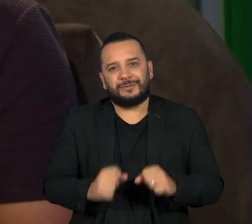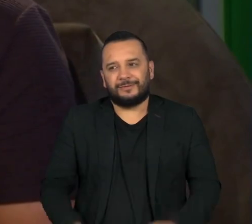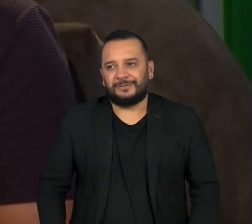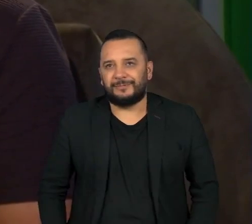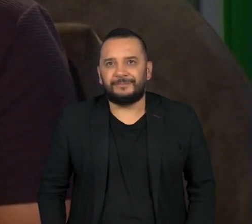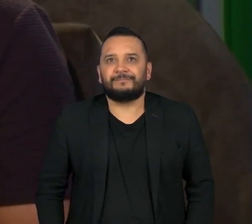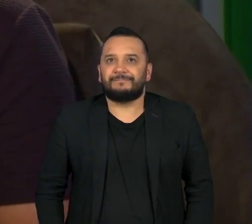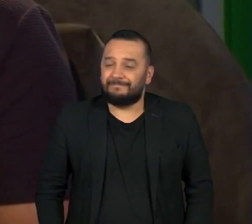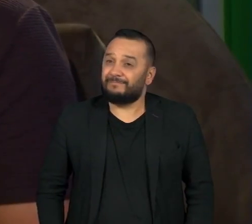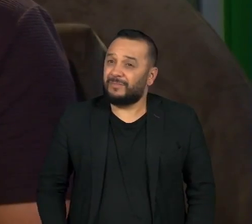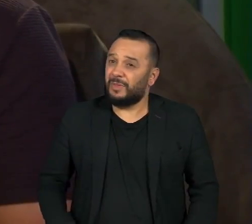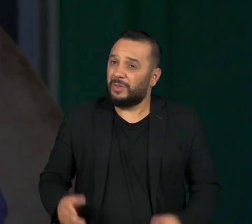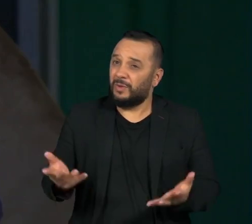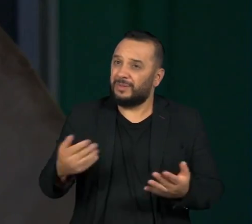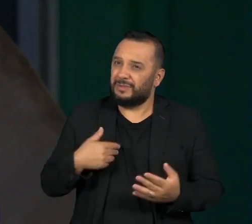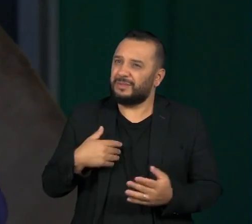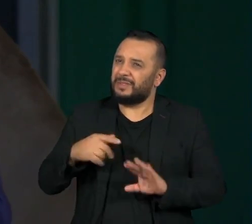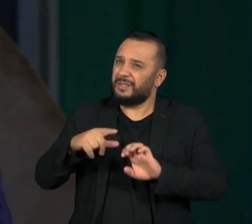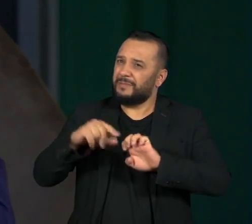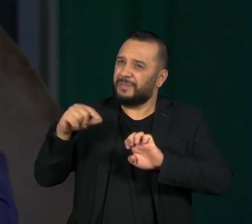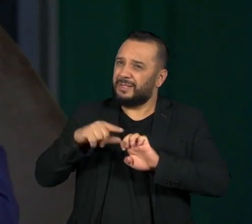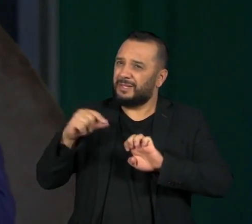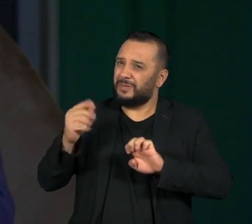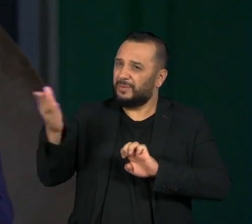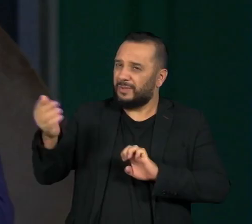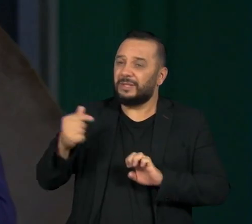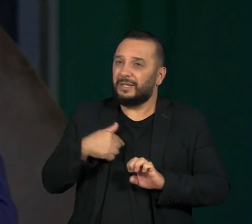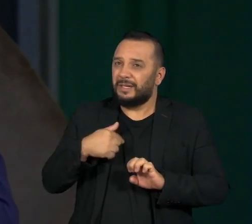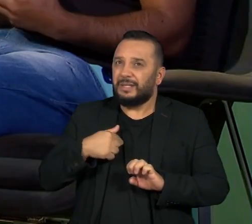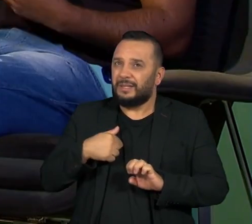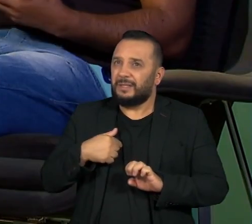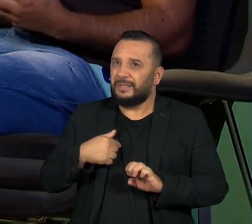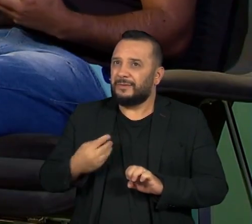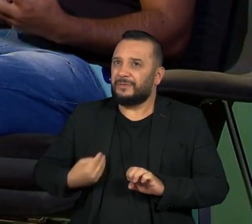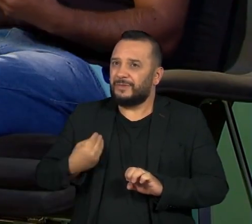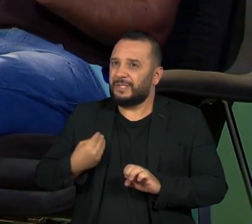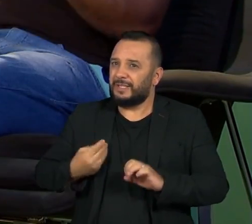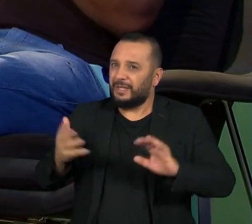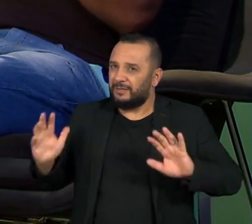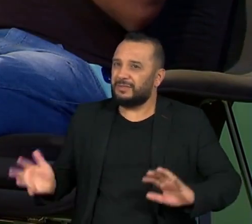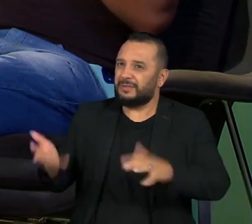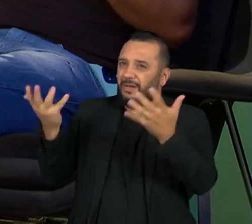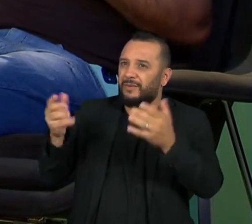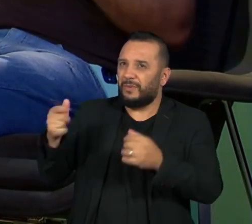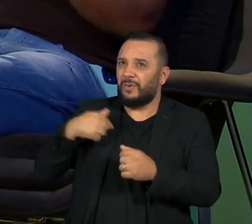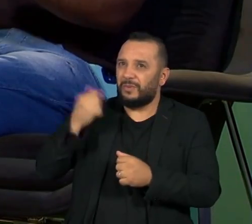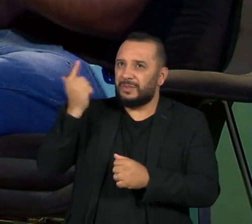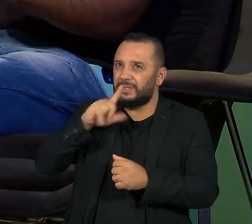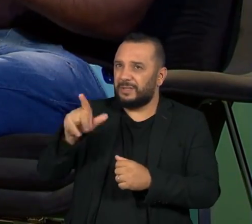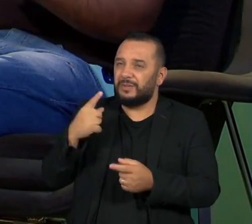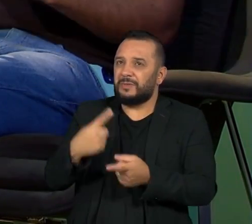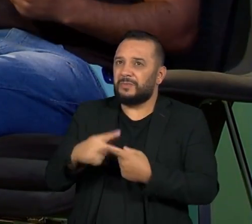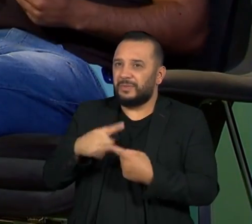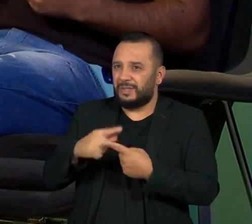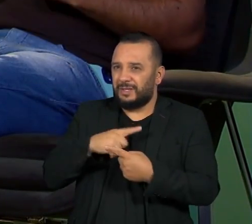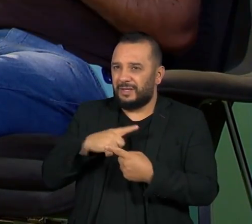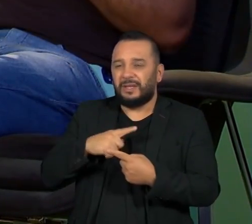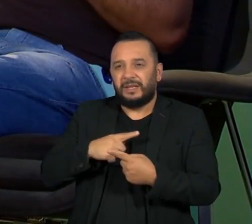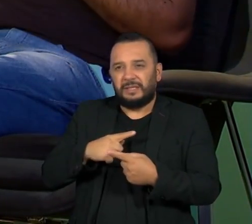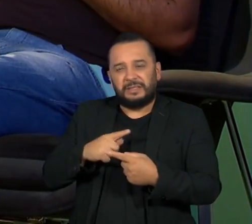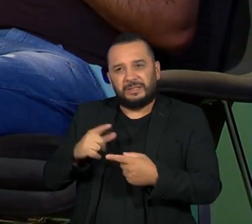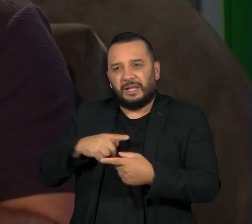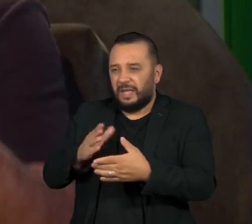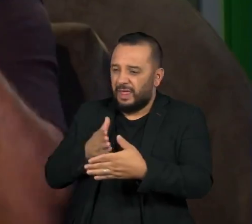Olha que talento empreendedor, um resgatador de vidas. Tudo isso porque ele conseguiu romper essa barreira da